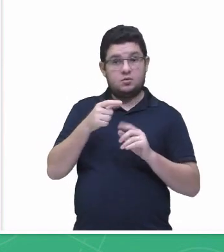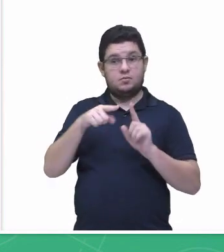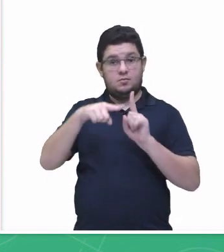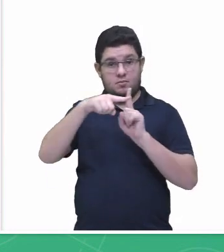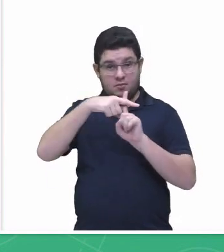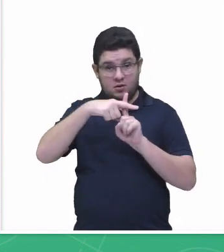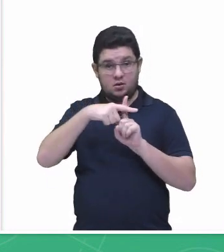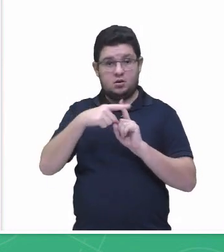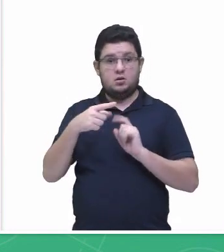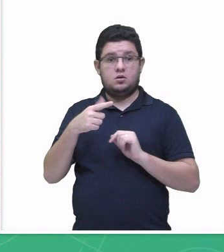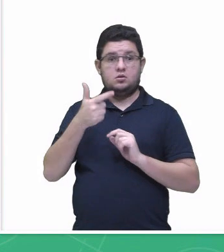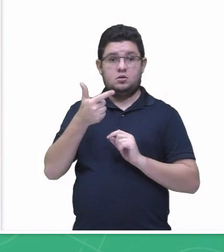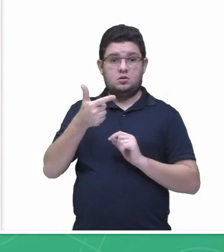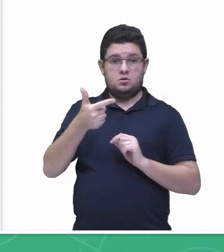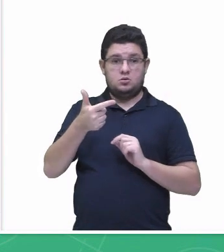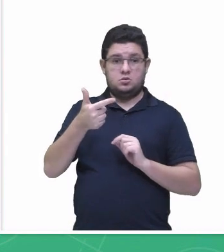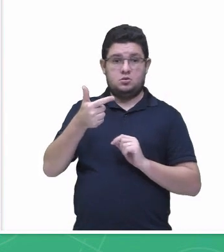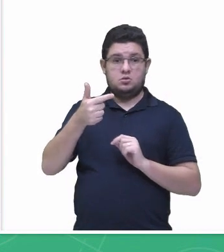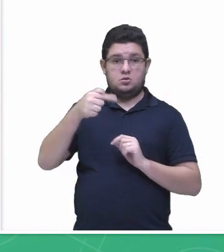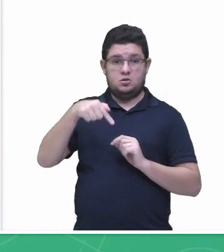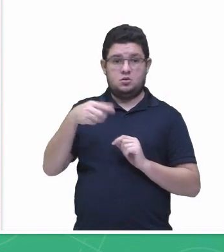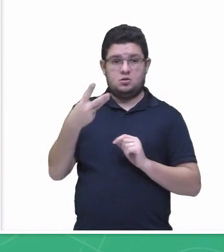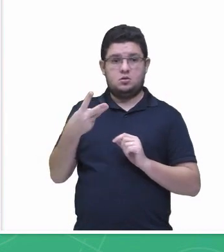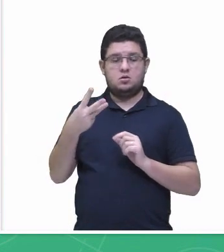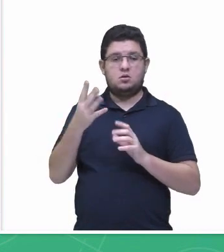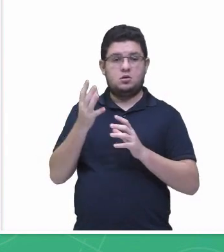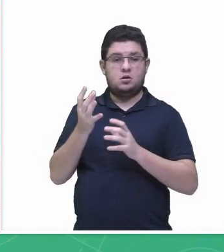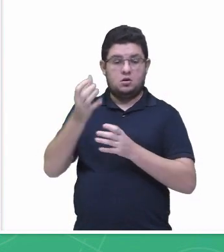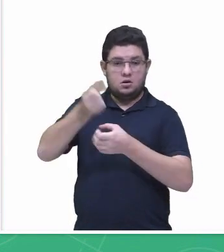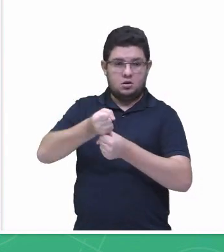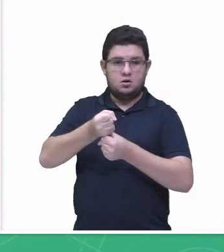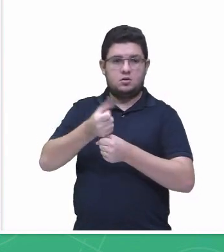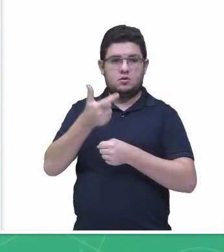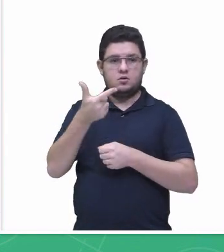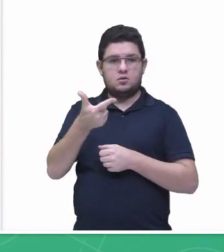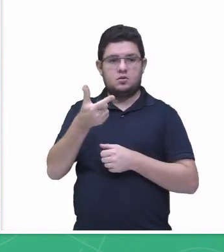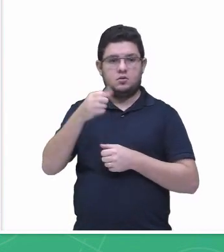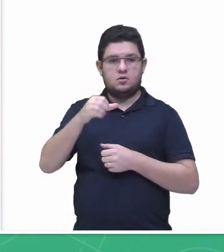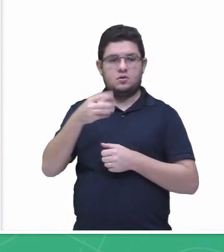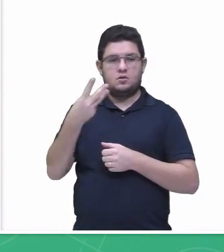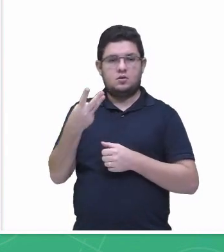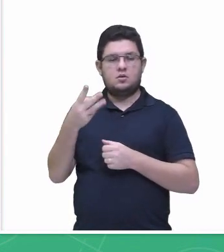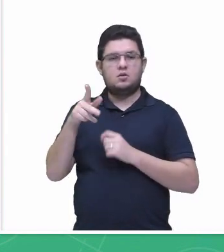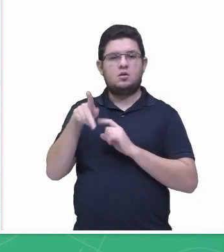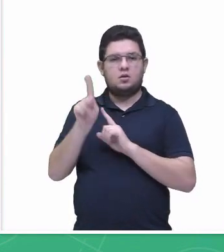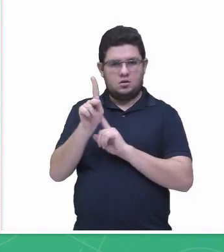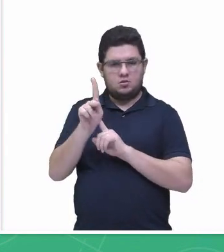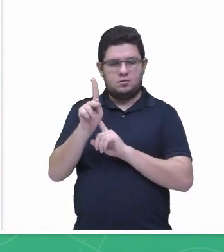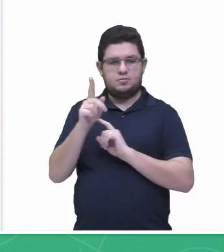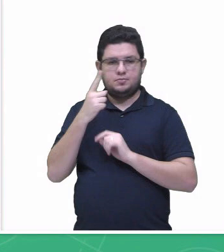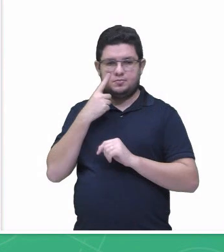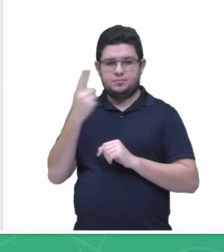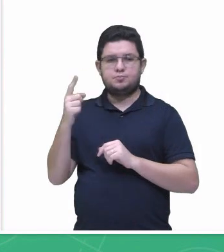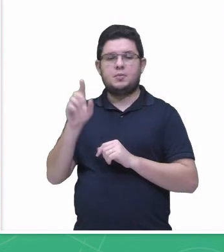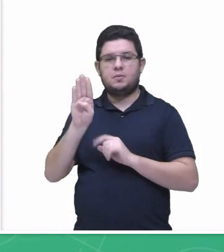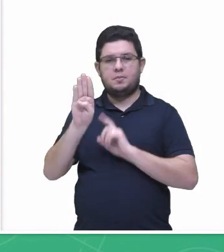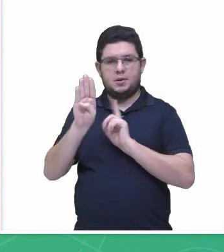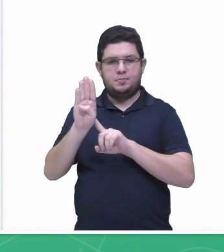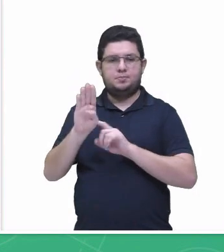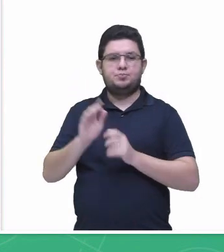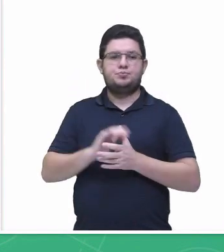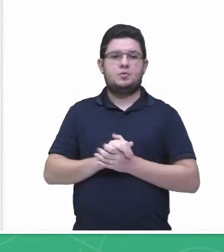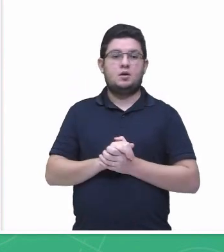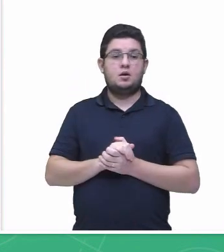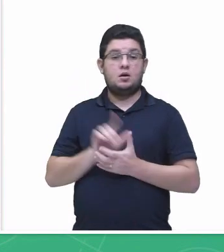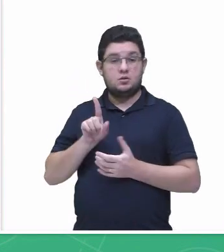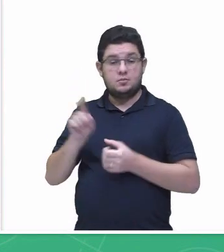273, a resposta é 293 Kelvin, letra D. Aqui o comentário é que a gente, para resolver essa questão,